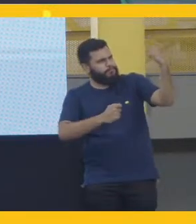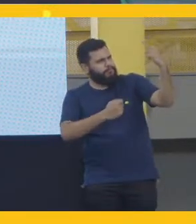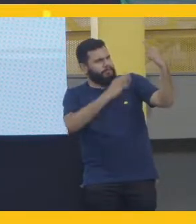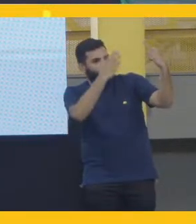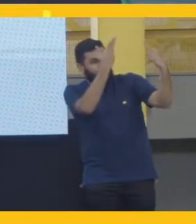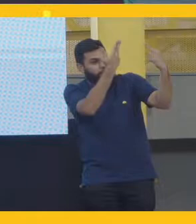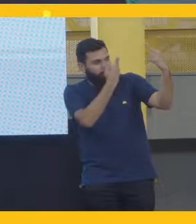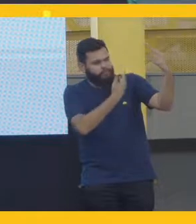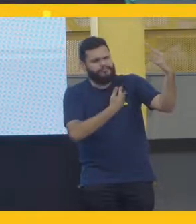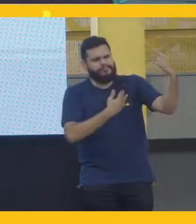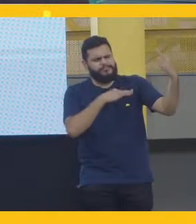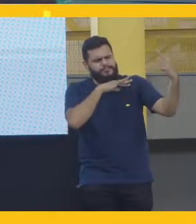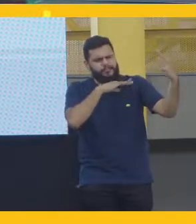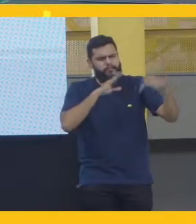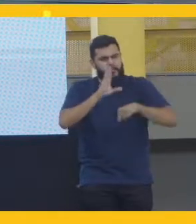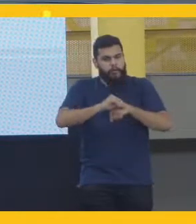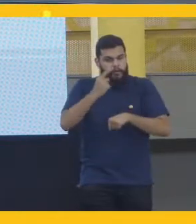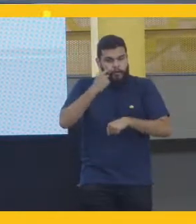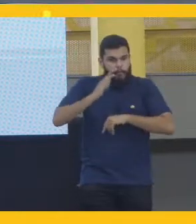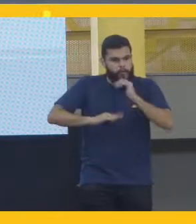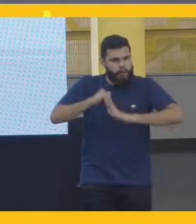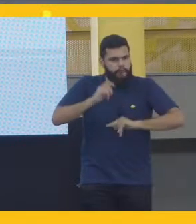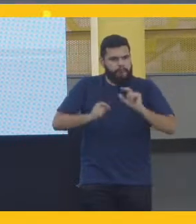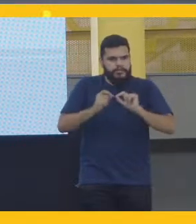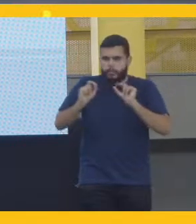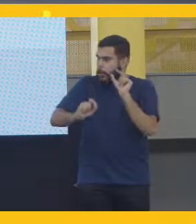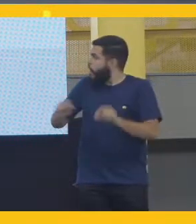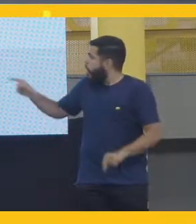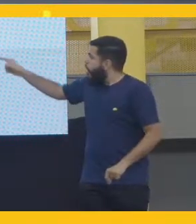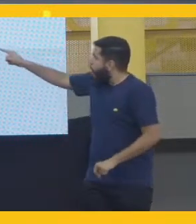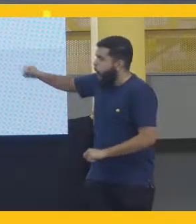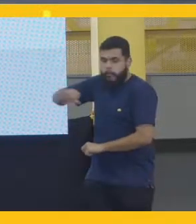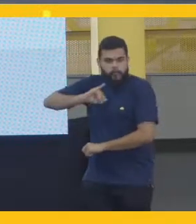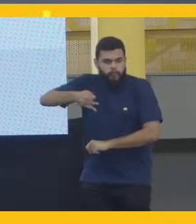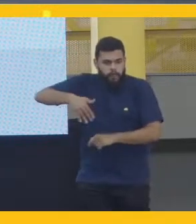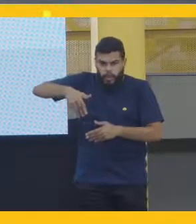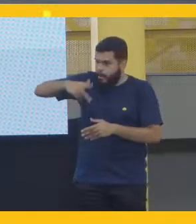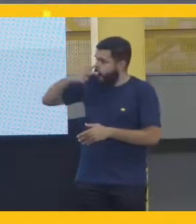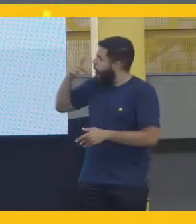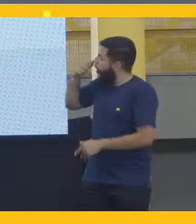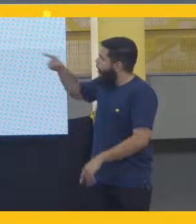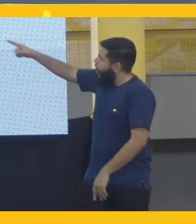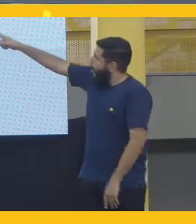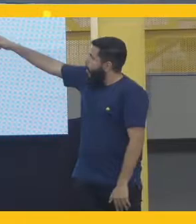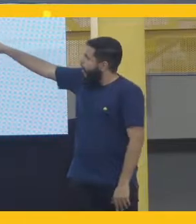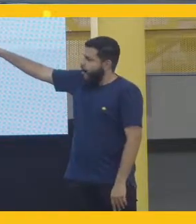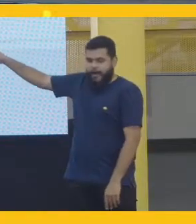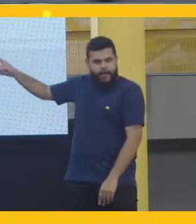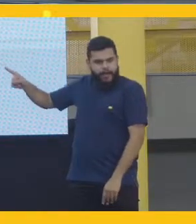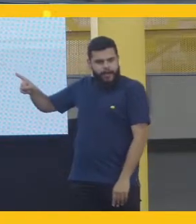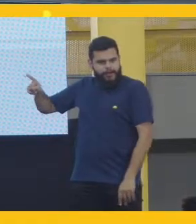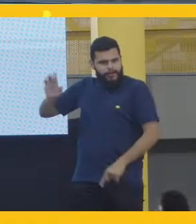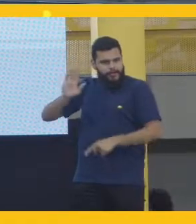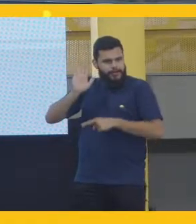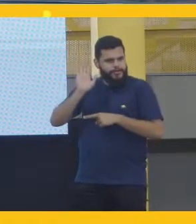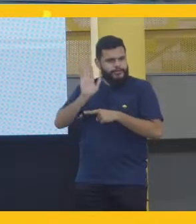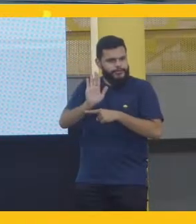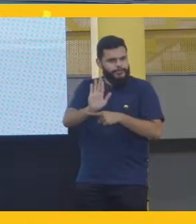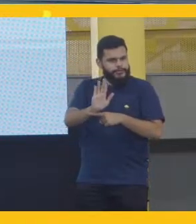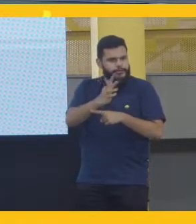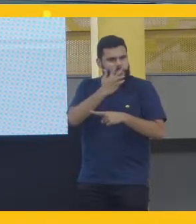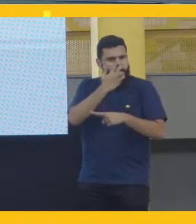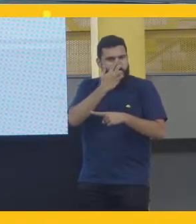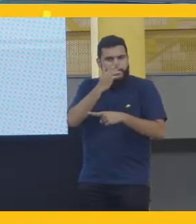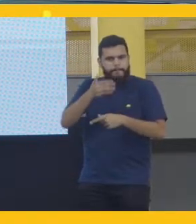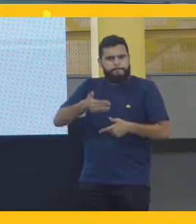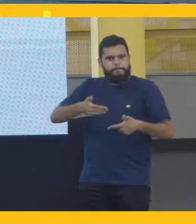o que que os fotógrafos fazem? Eles utilizam fontes de luz secundárias. É o que se chama de rebatedor. Para iluminar de